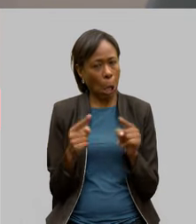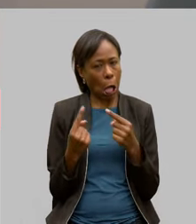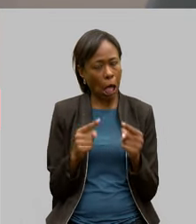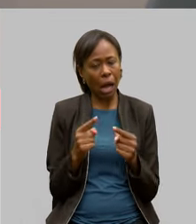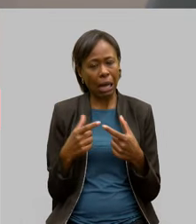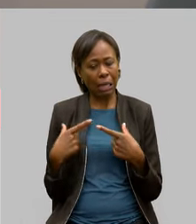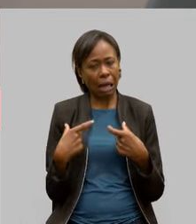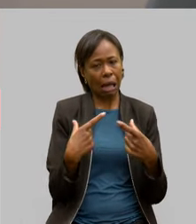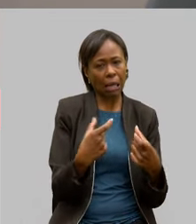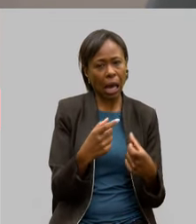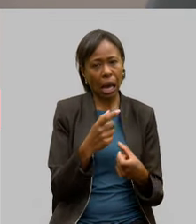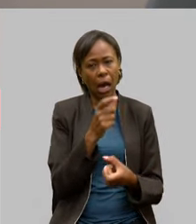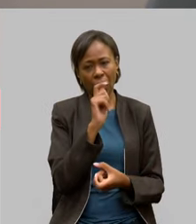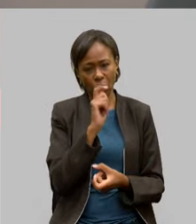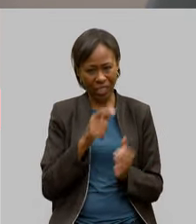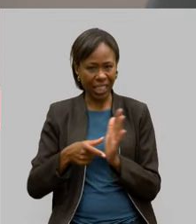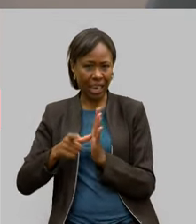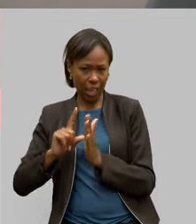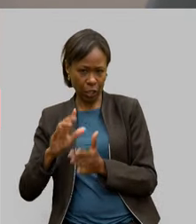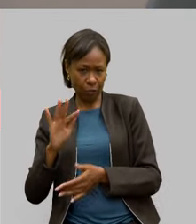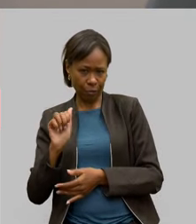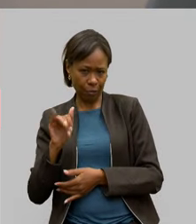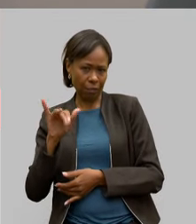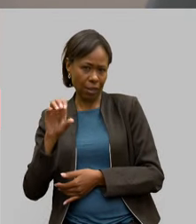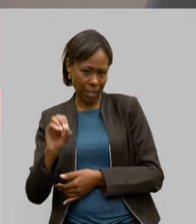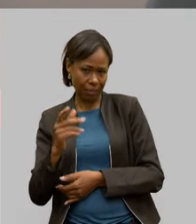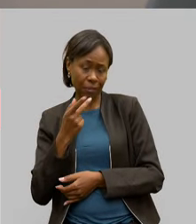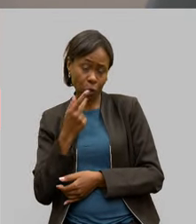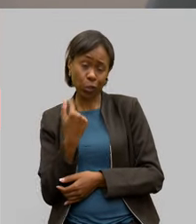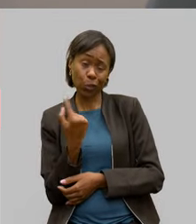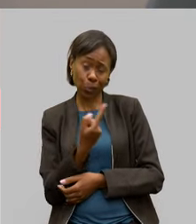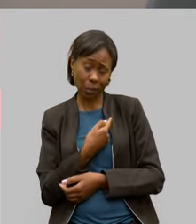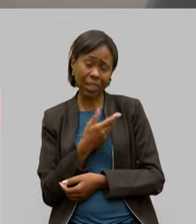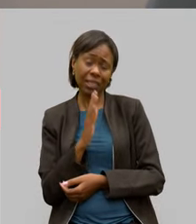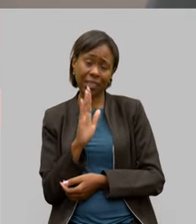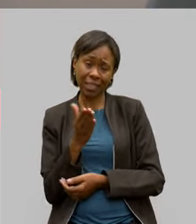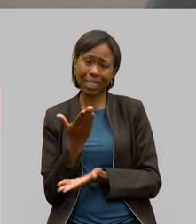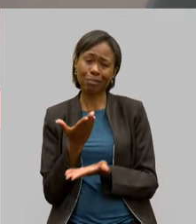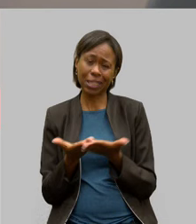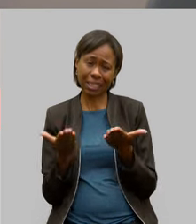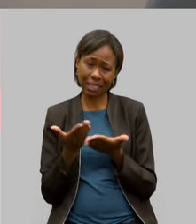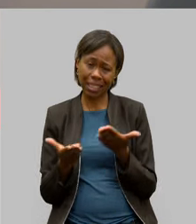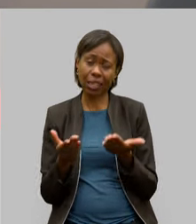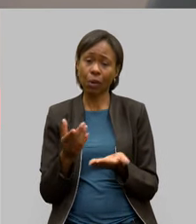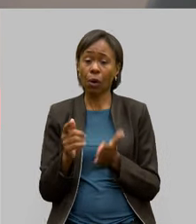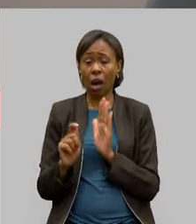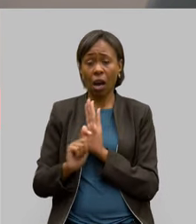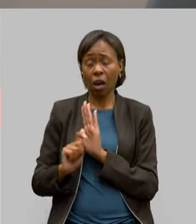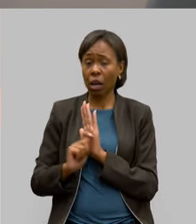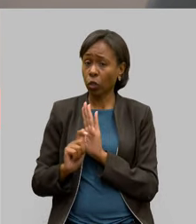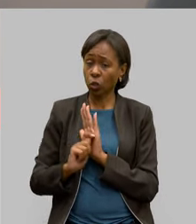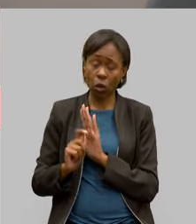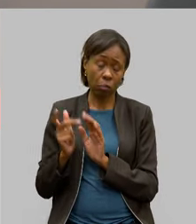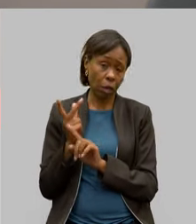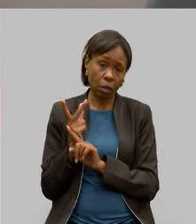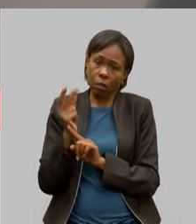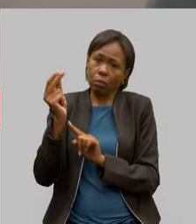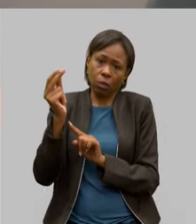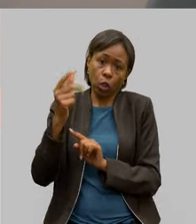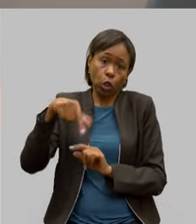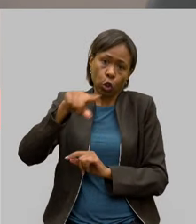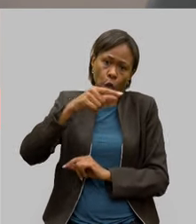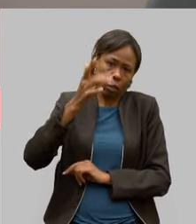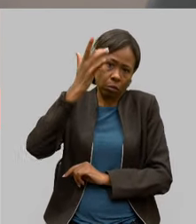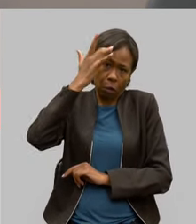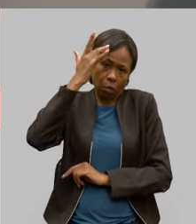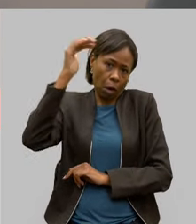Flávio eh eh a gente já perdeu e vai continuar perdendo né as drogas as drogas ganharam e sim cabe a nós como adultos que somos